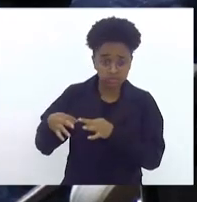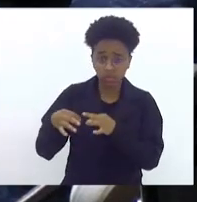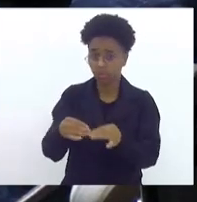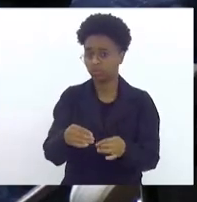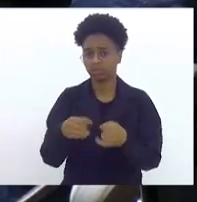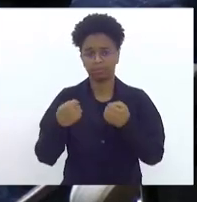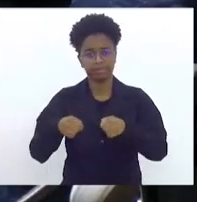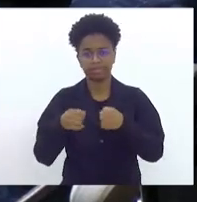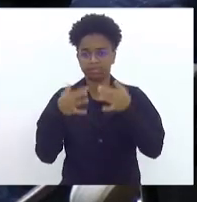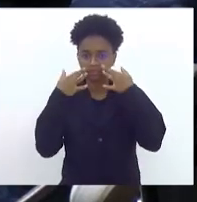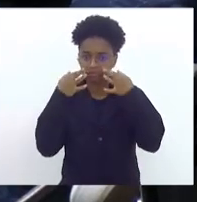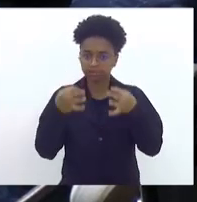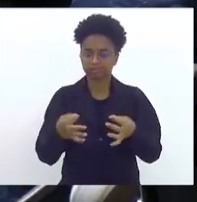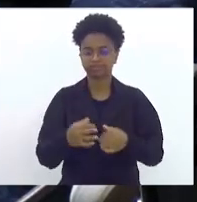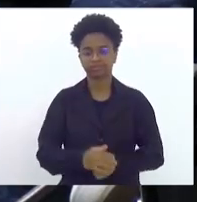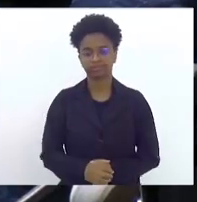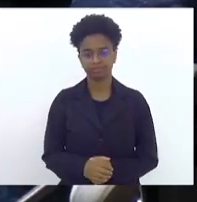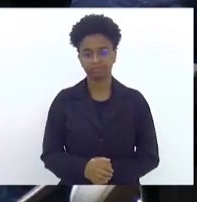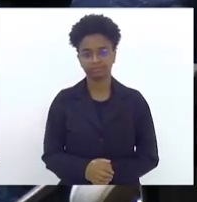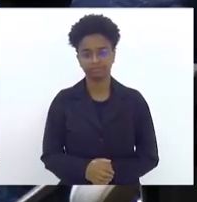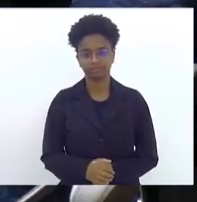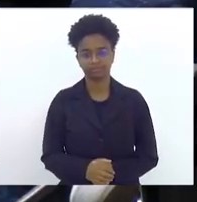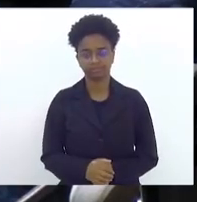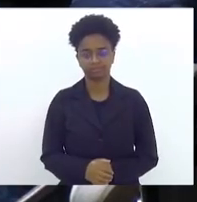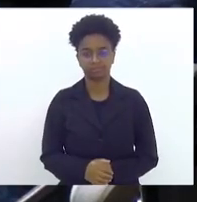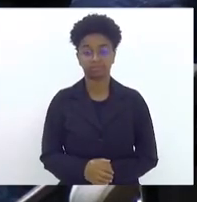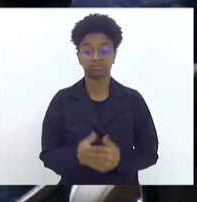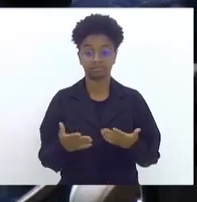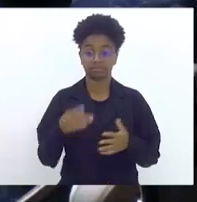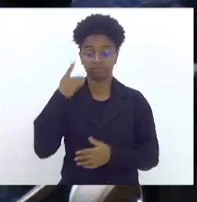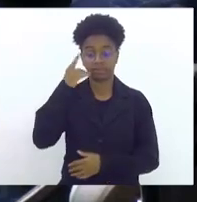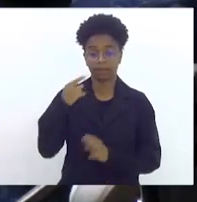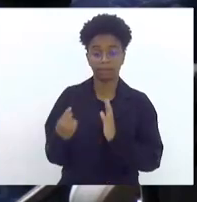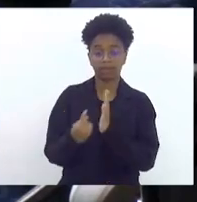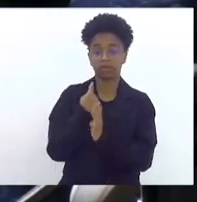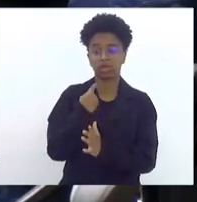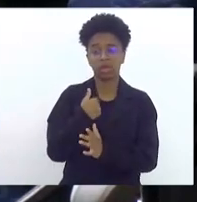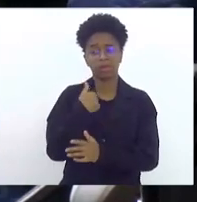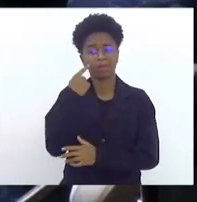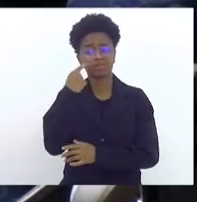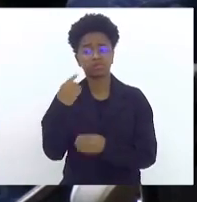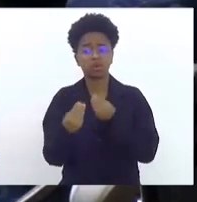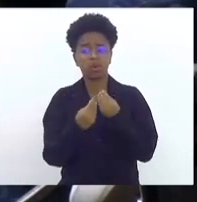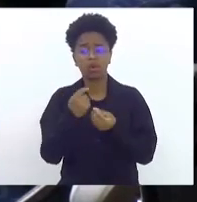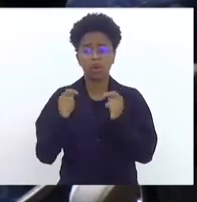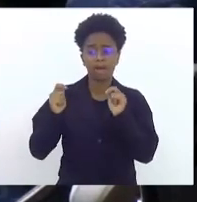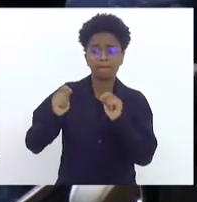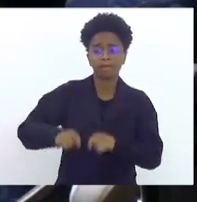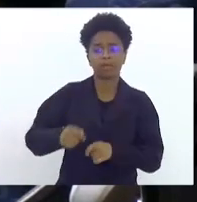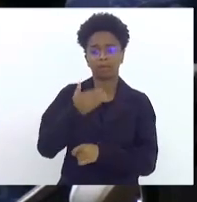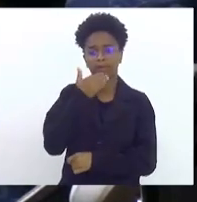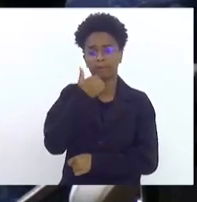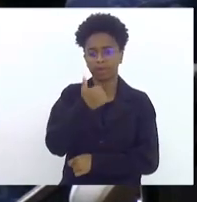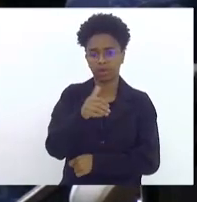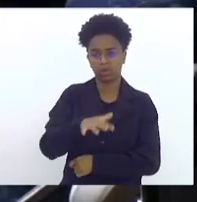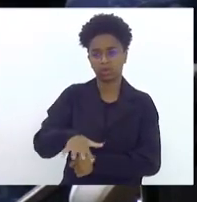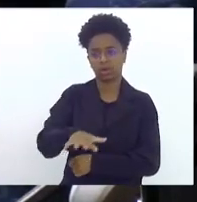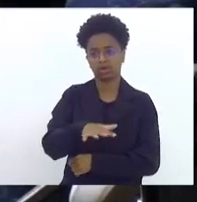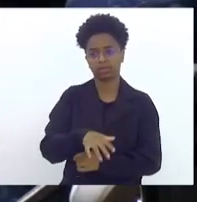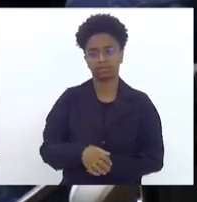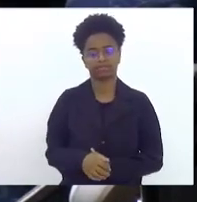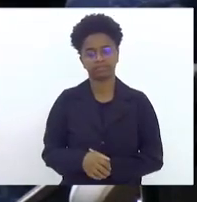legislativo deputada me perguntou o que que eu vejo como uma possibilidade né de melhorar essa situação